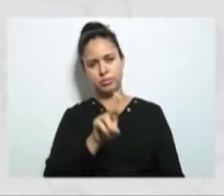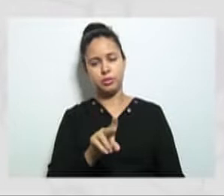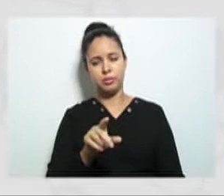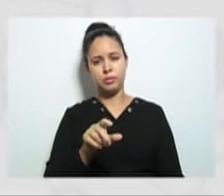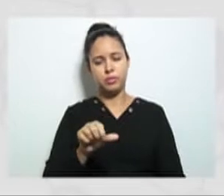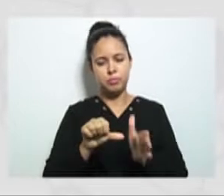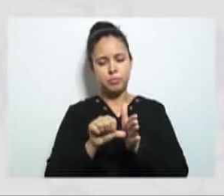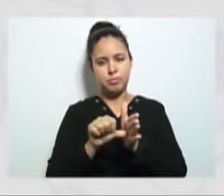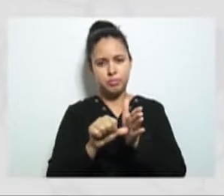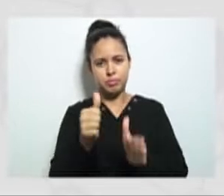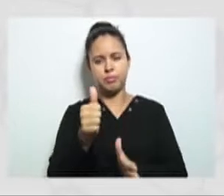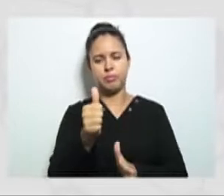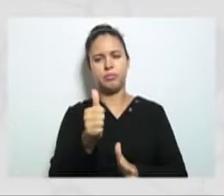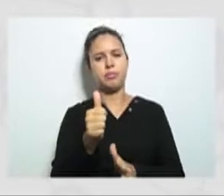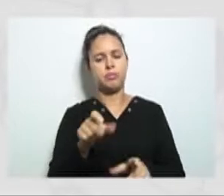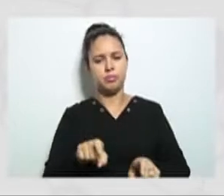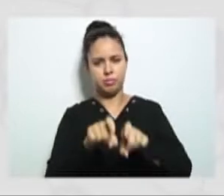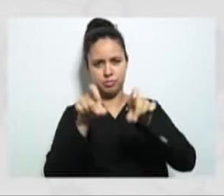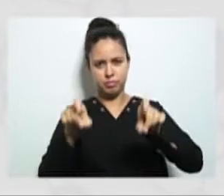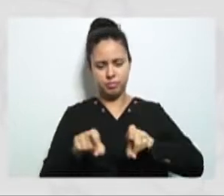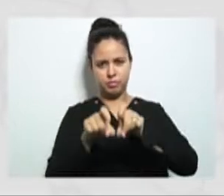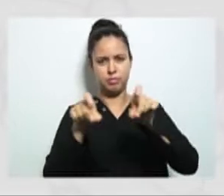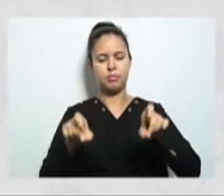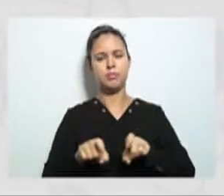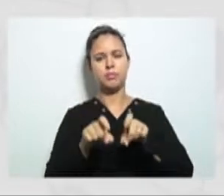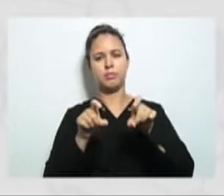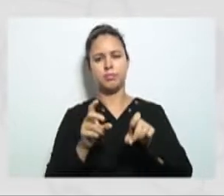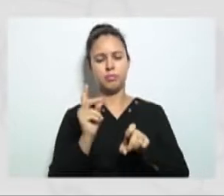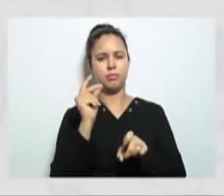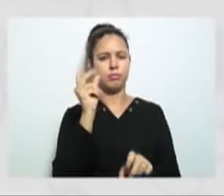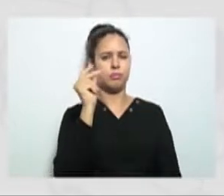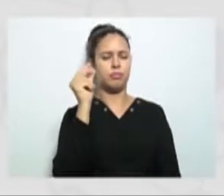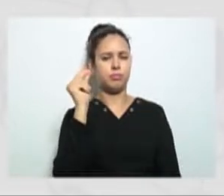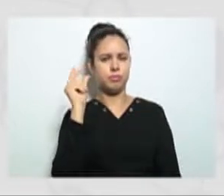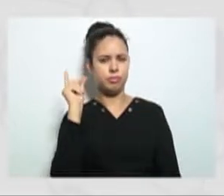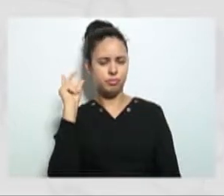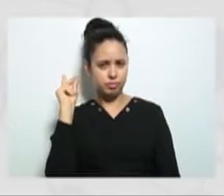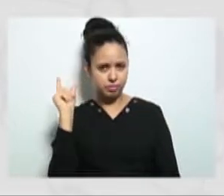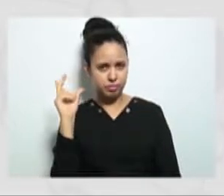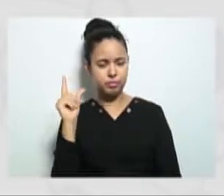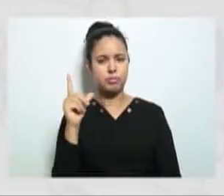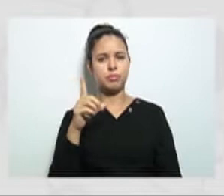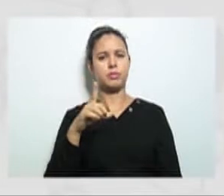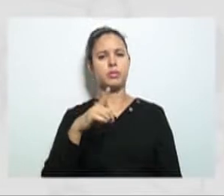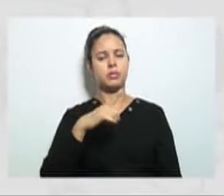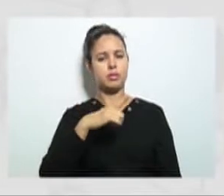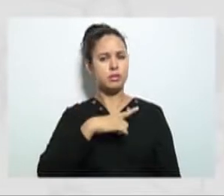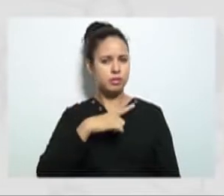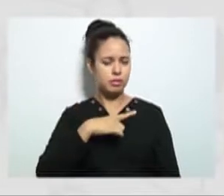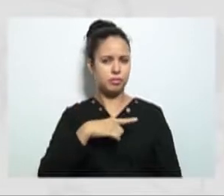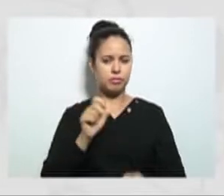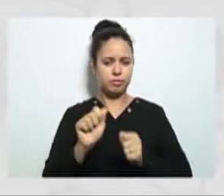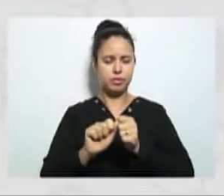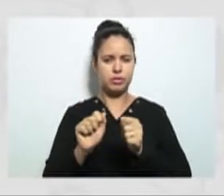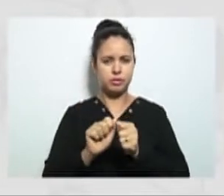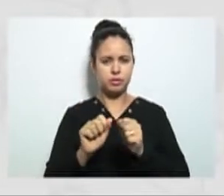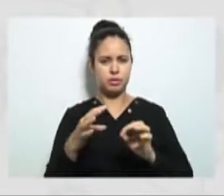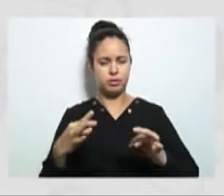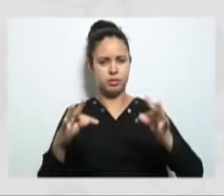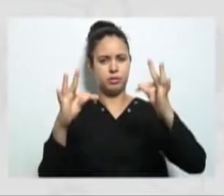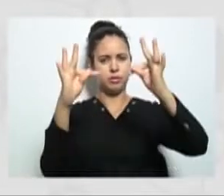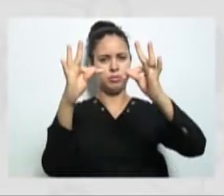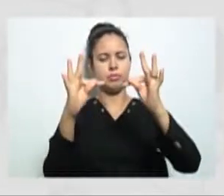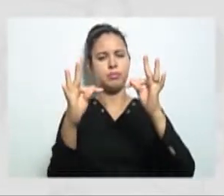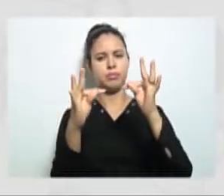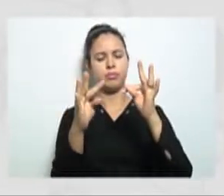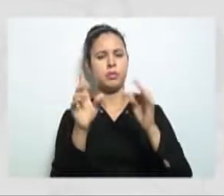que a gente tem aí na história, né? Que foi desenvolvido com tecnologia americana, tá? Aliás, muita coisa que a